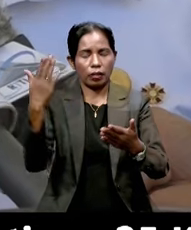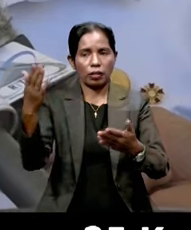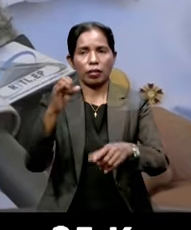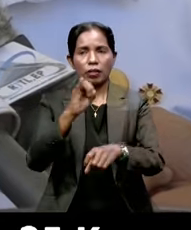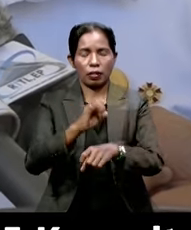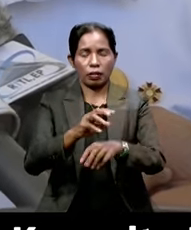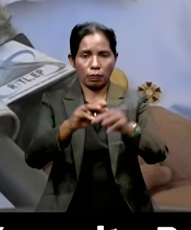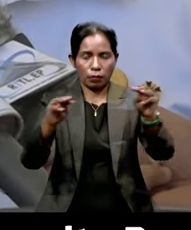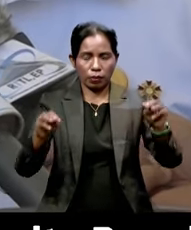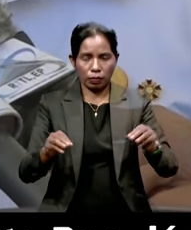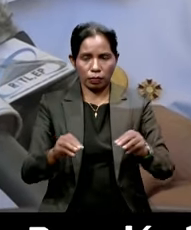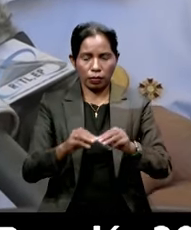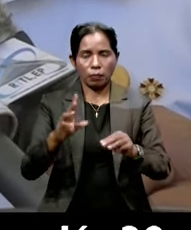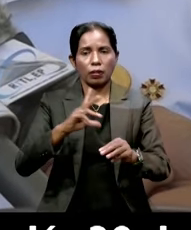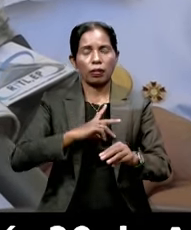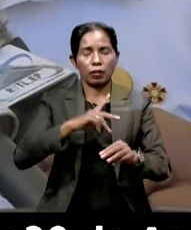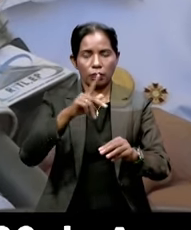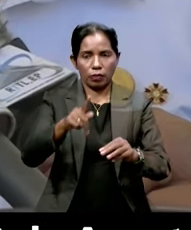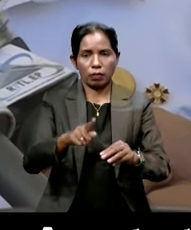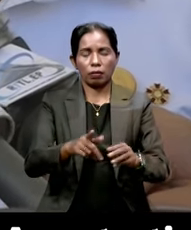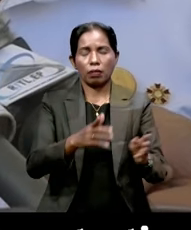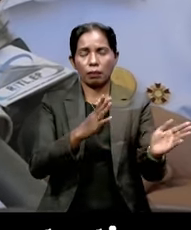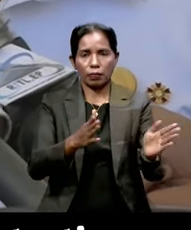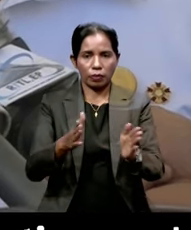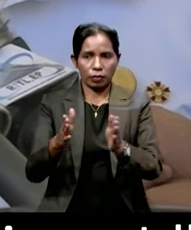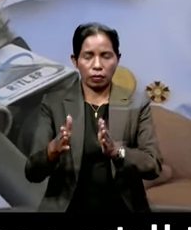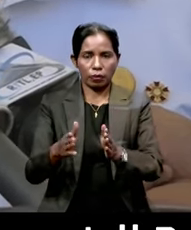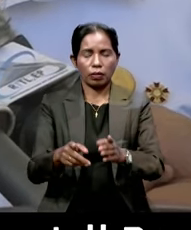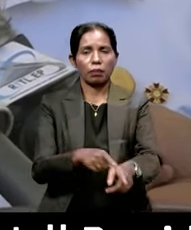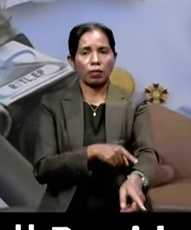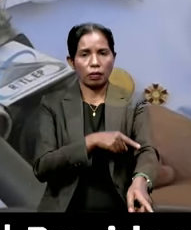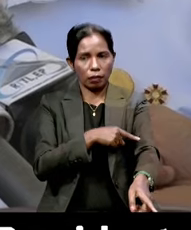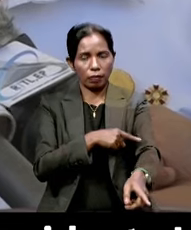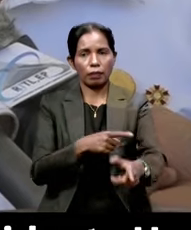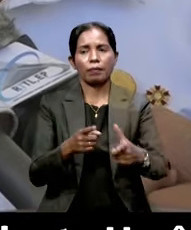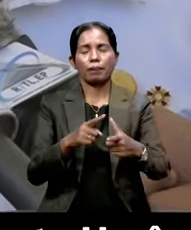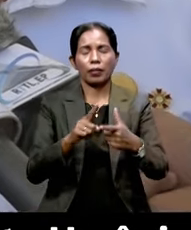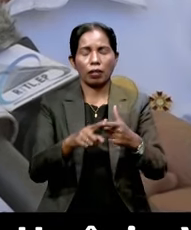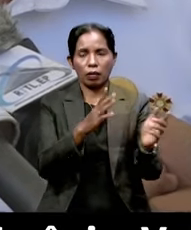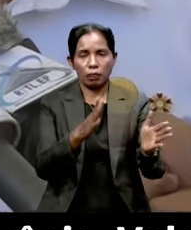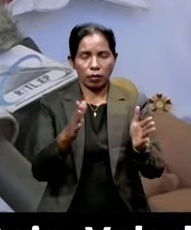e a município de Lautem. Então, processo Naruk,